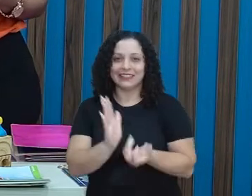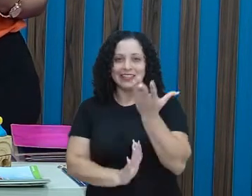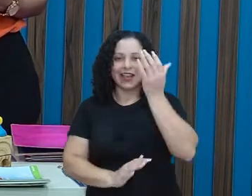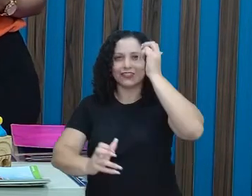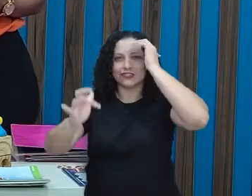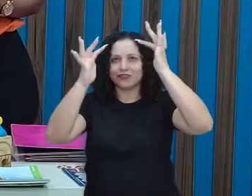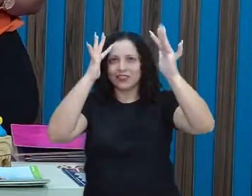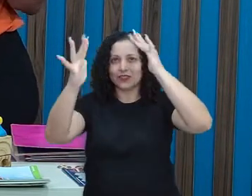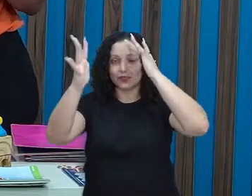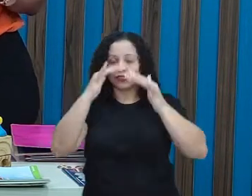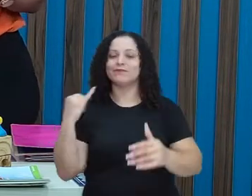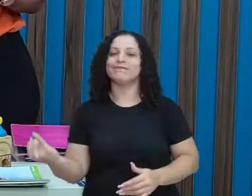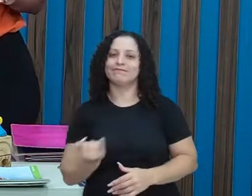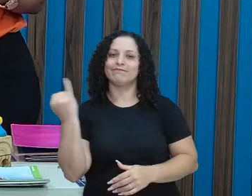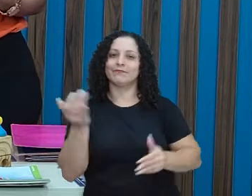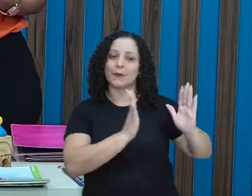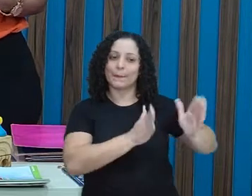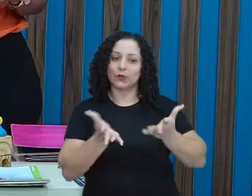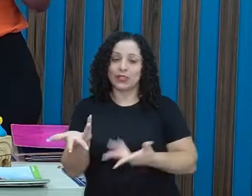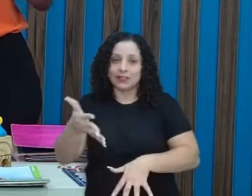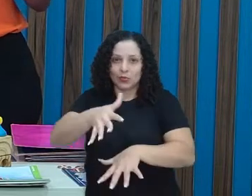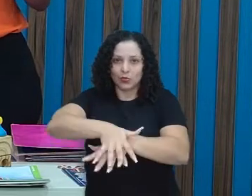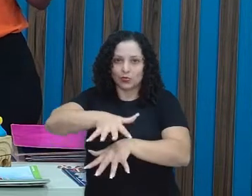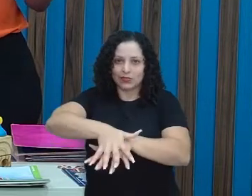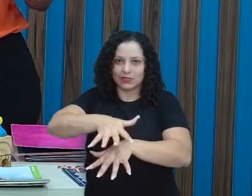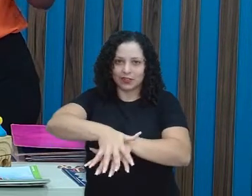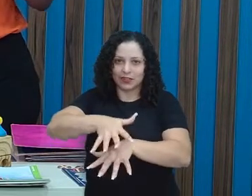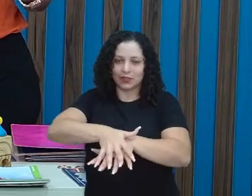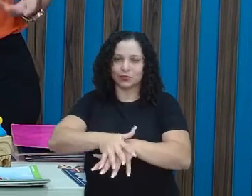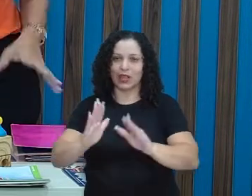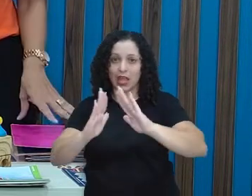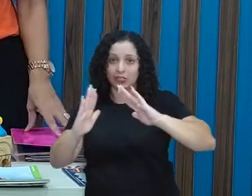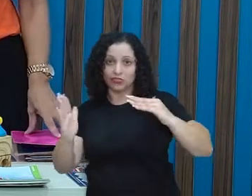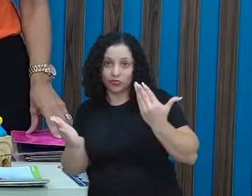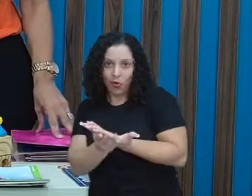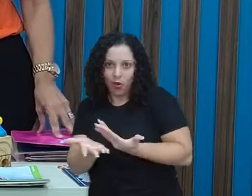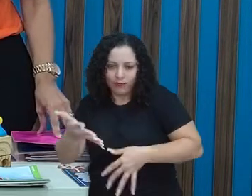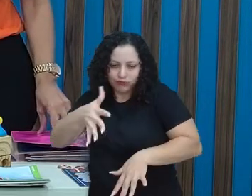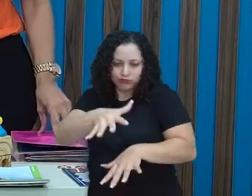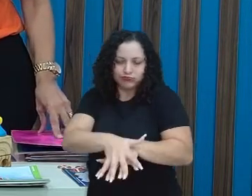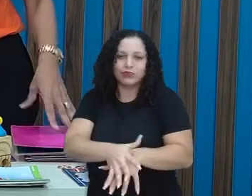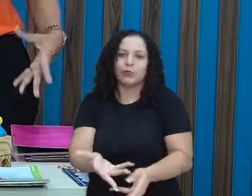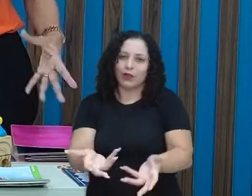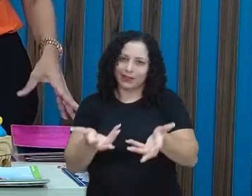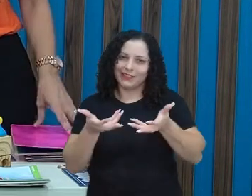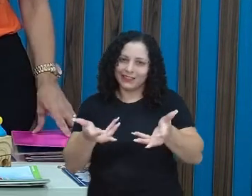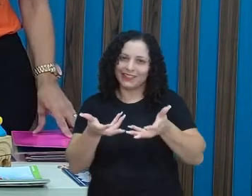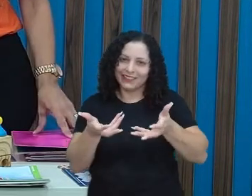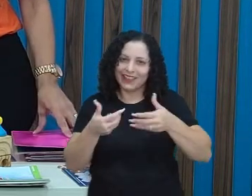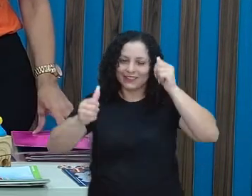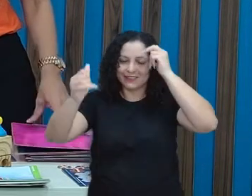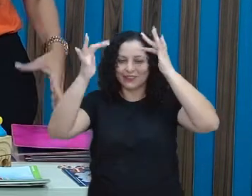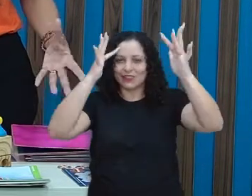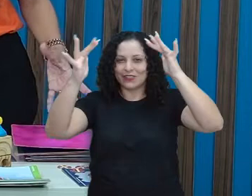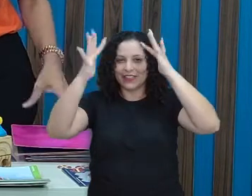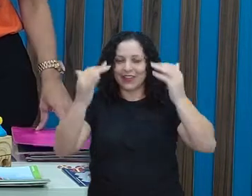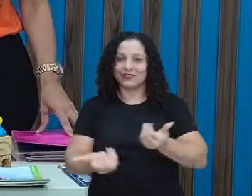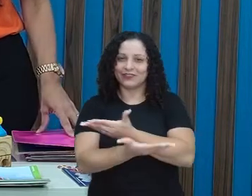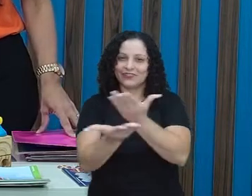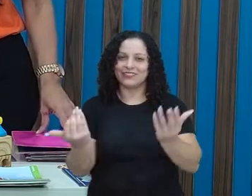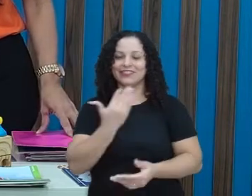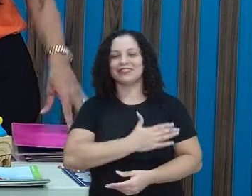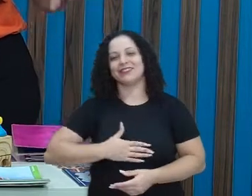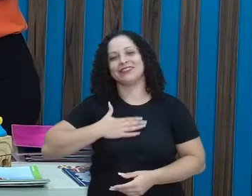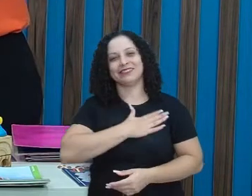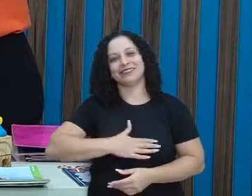reflexões importantes sobre o processo de inclusão, aquela escola inclusiva que a gente tanto deseja, que a gente sonha tanto. Espero que vocês